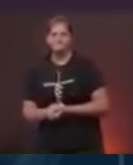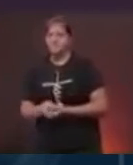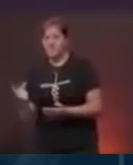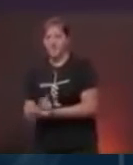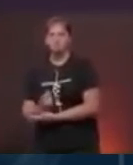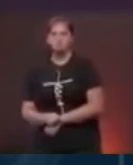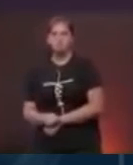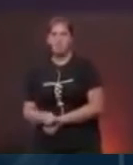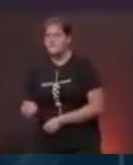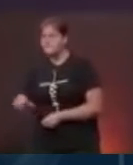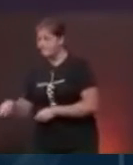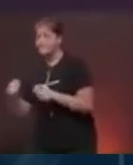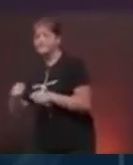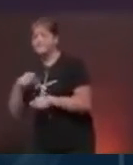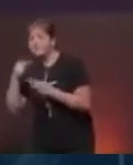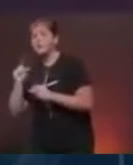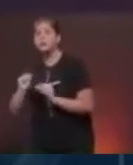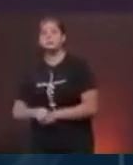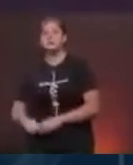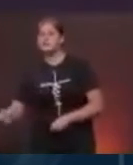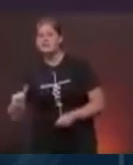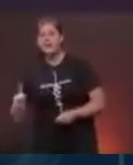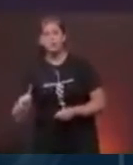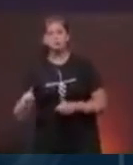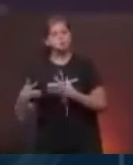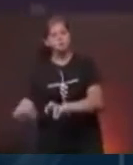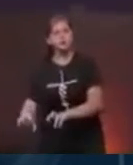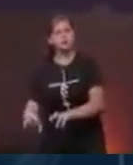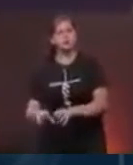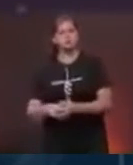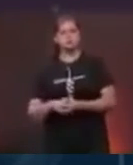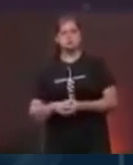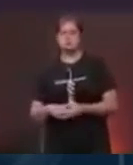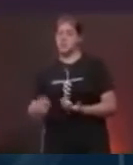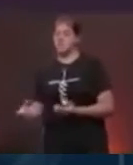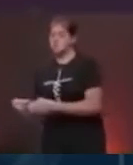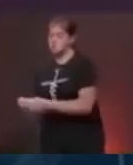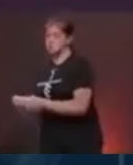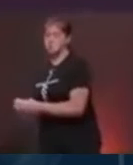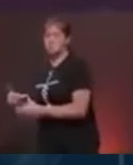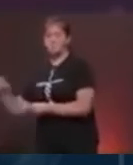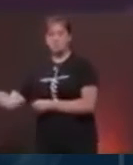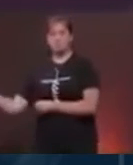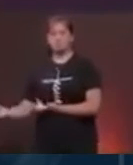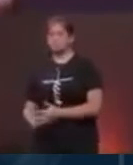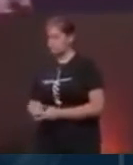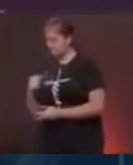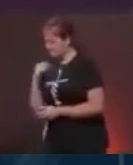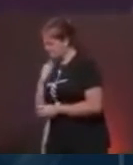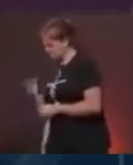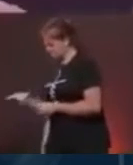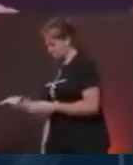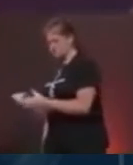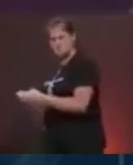Não. Ah, mas então você não vai fazer parte do nosso grupo? Pedi para